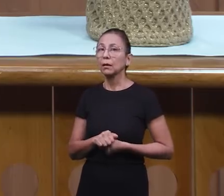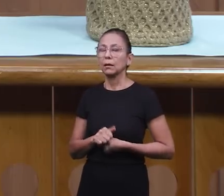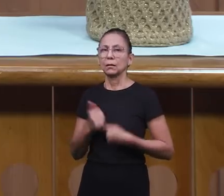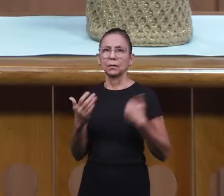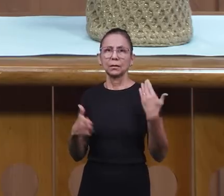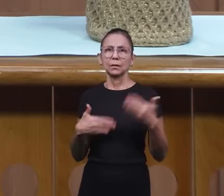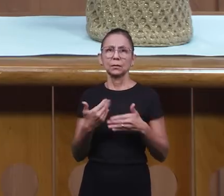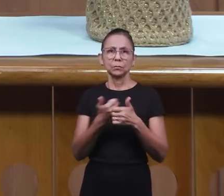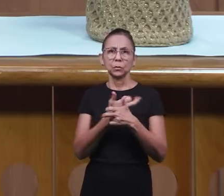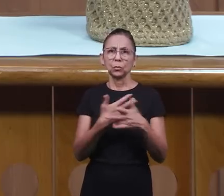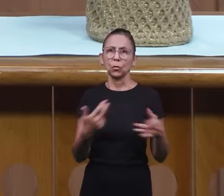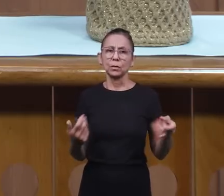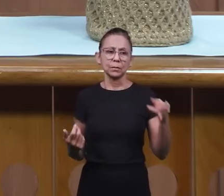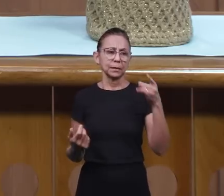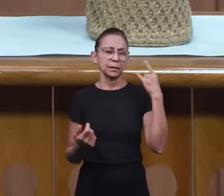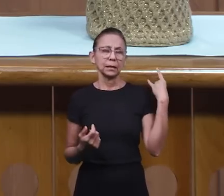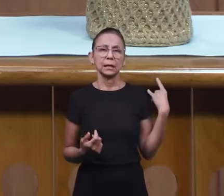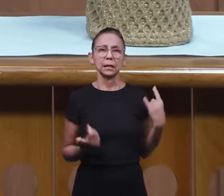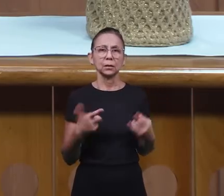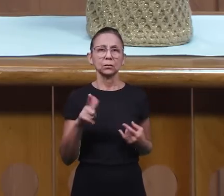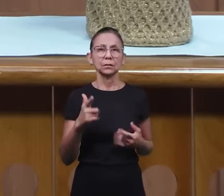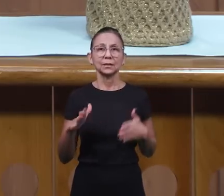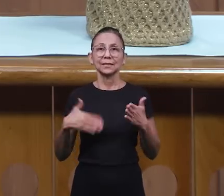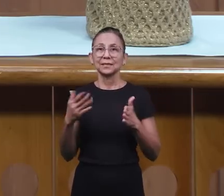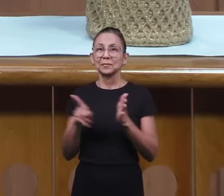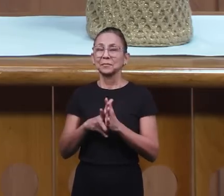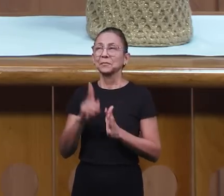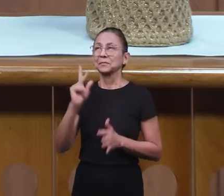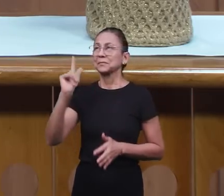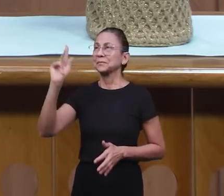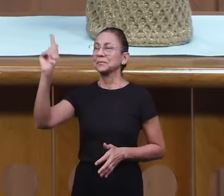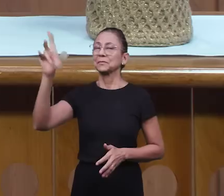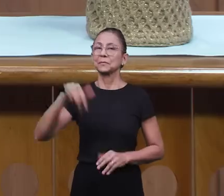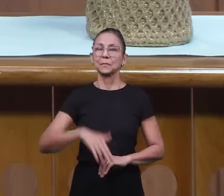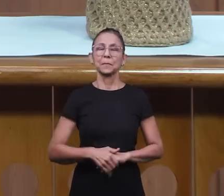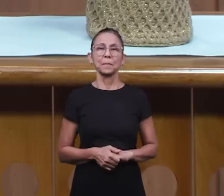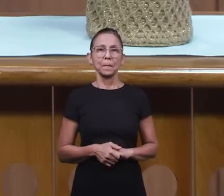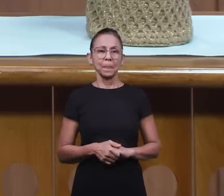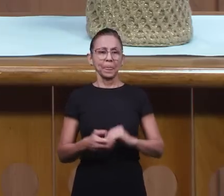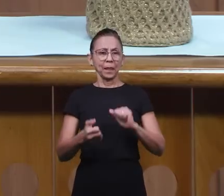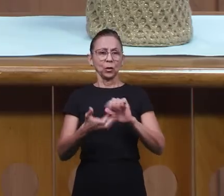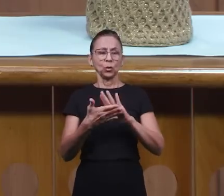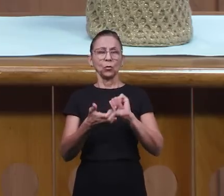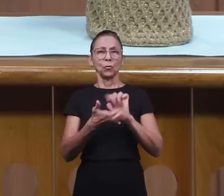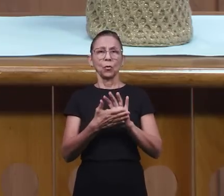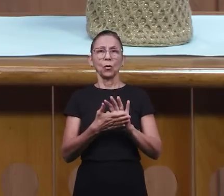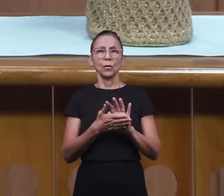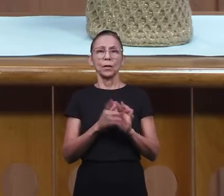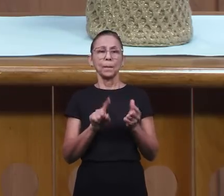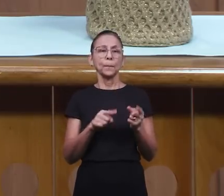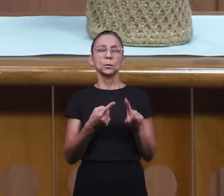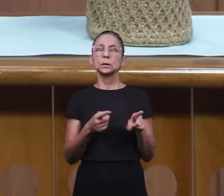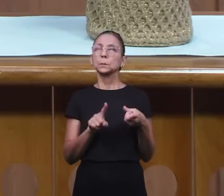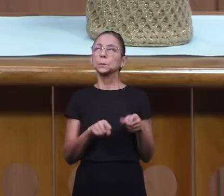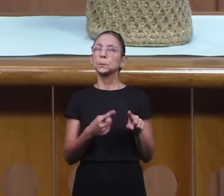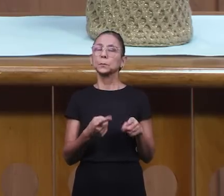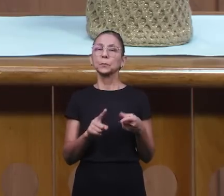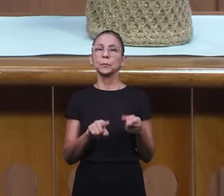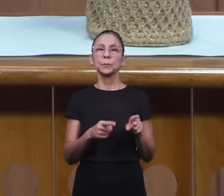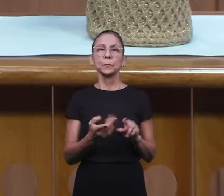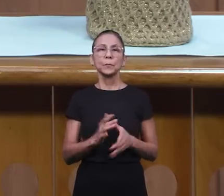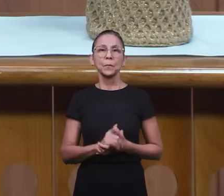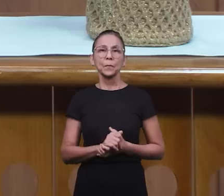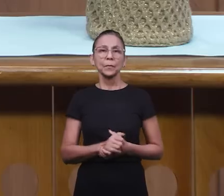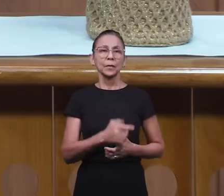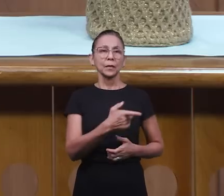ao homem, a alegria dele é apenas terrena, não tem a alegria da eternidade. O louvor não é louvor, é canção. O